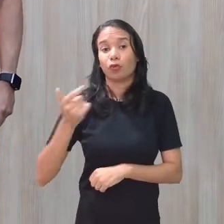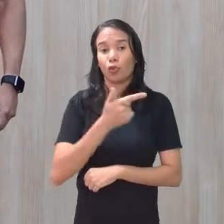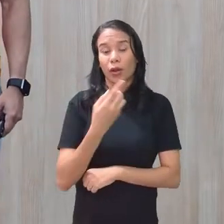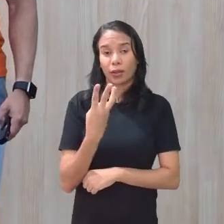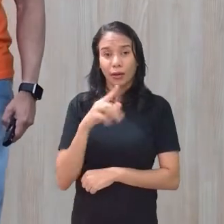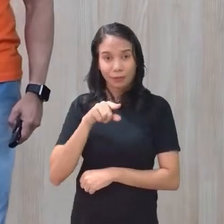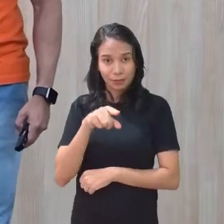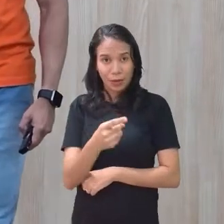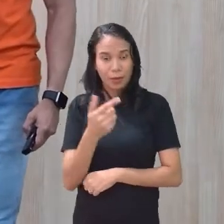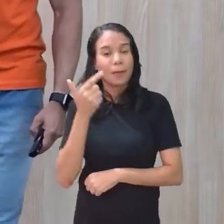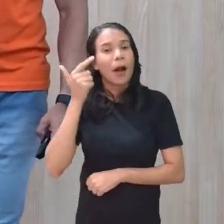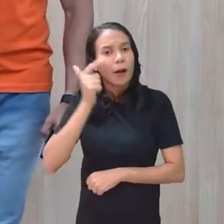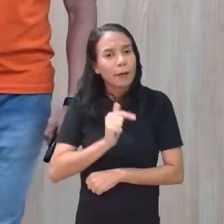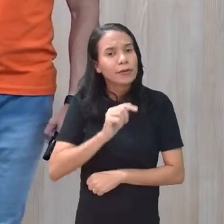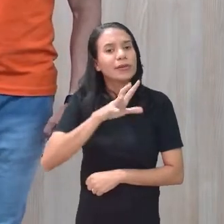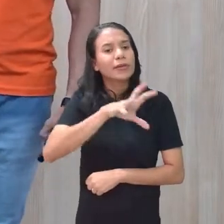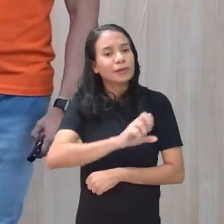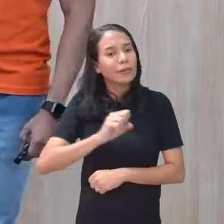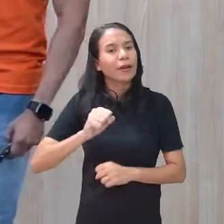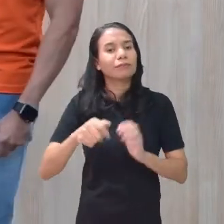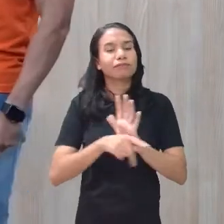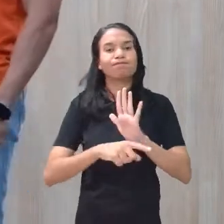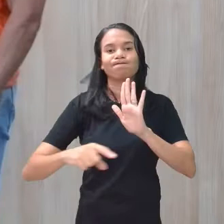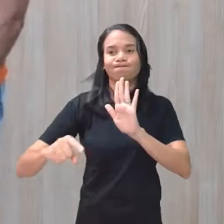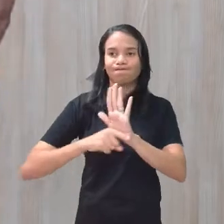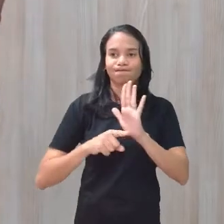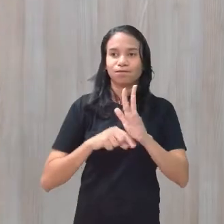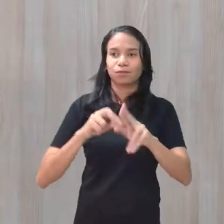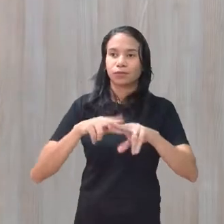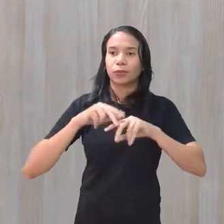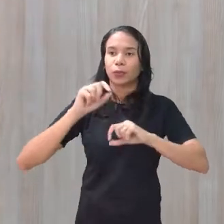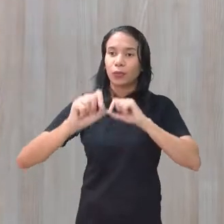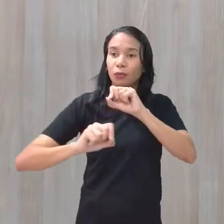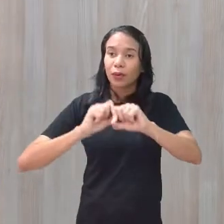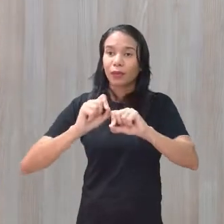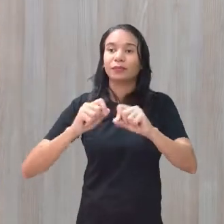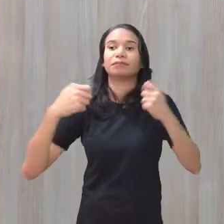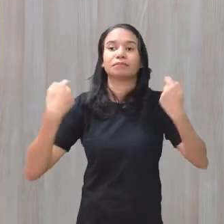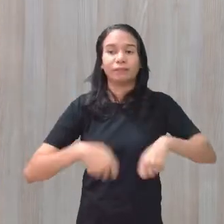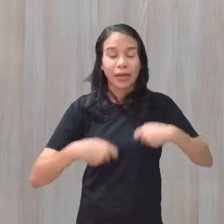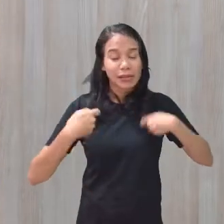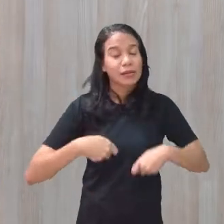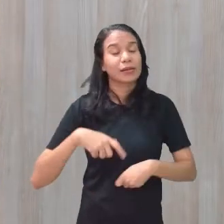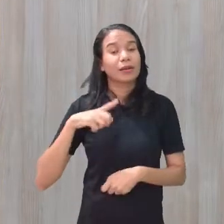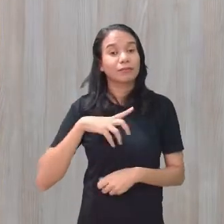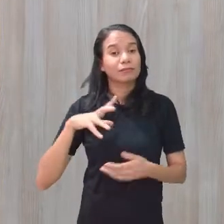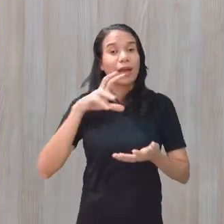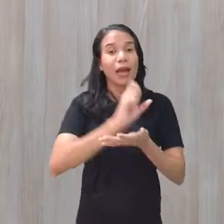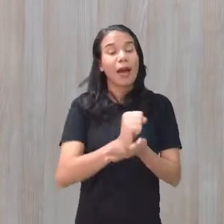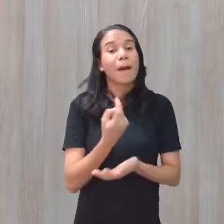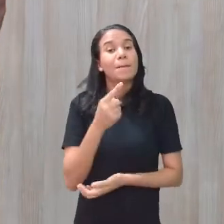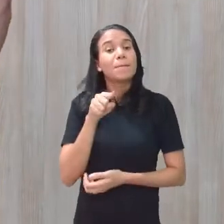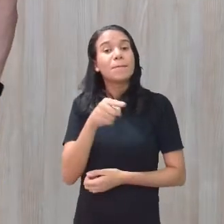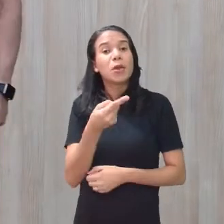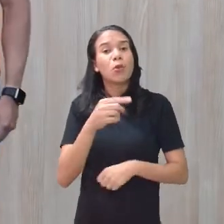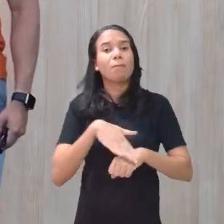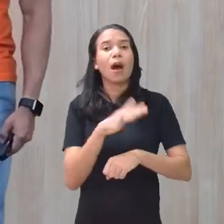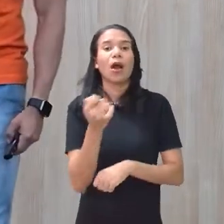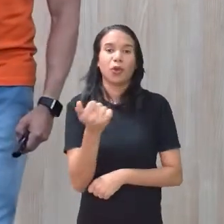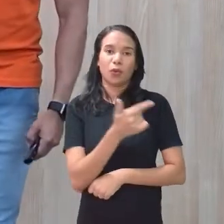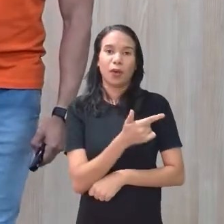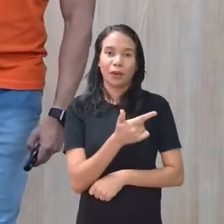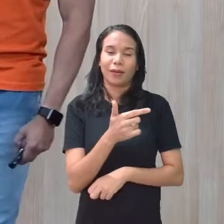maior do que 3.000 para ficar com o saldo negativo. Então, eu preciso sacar R$1.000 a mais do que tem lá na